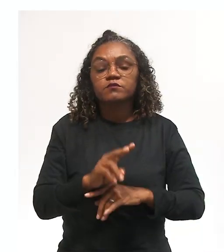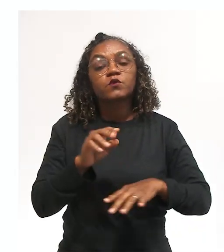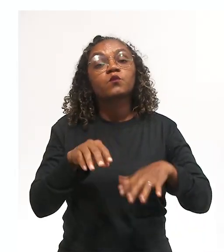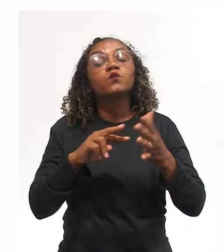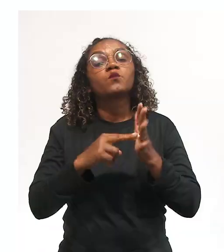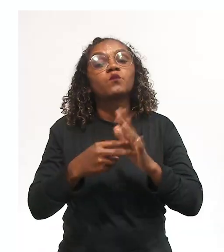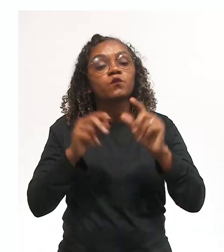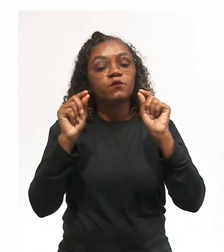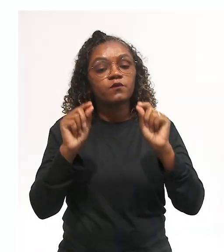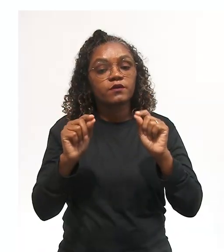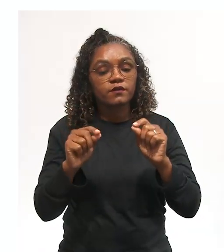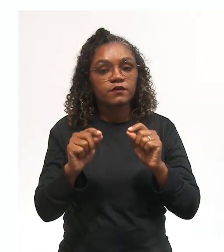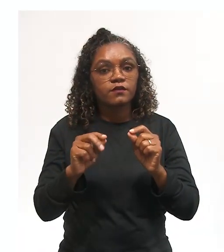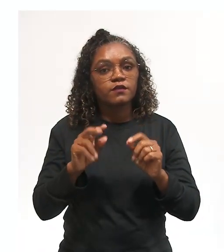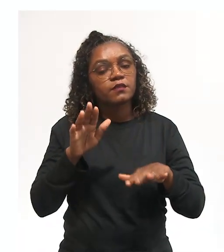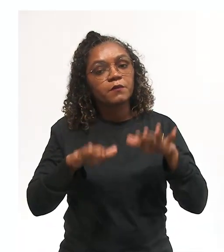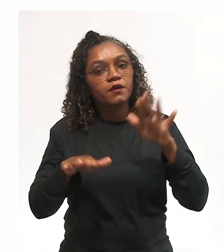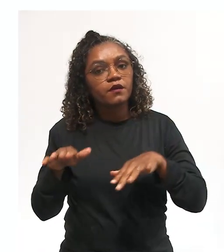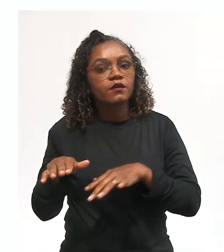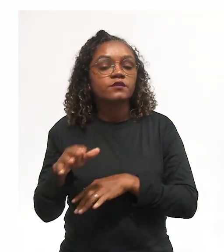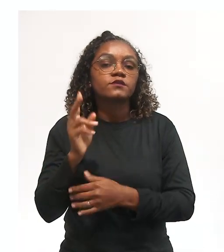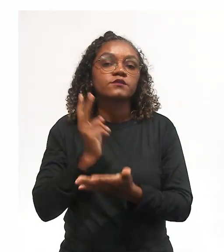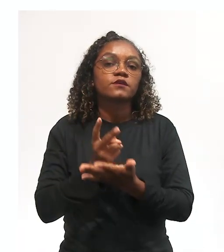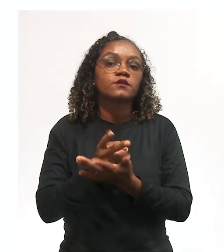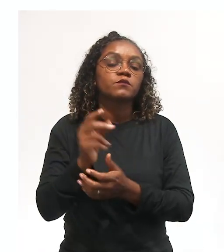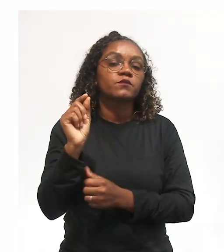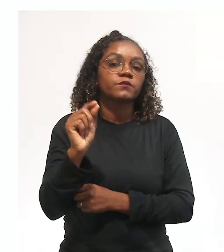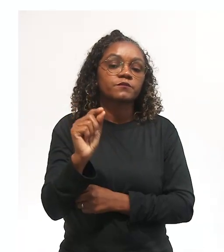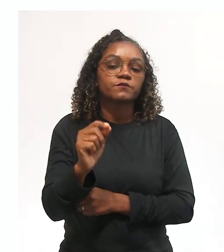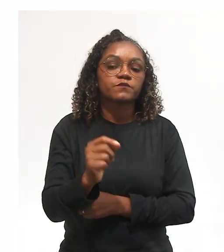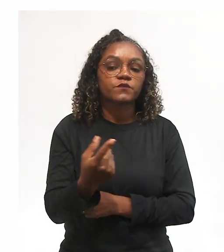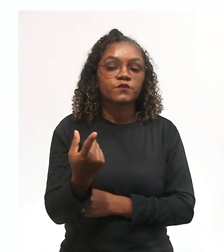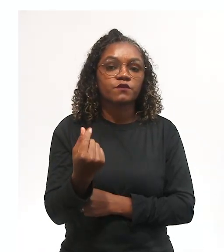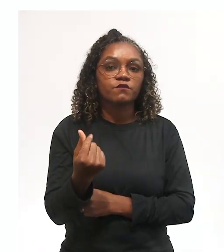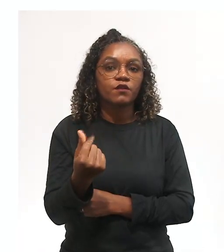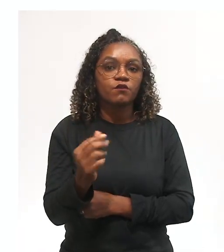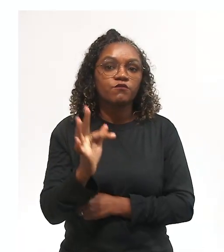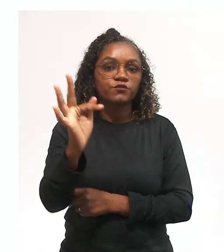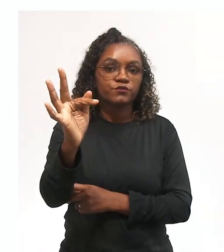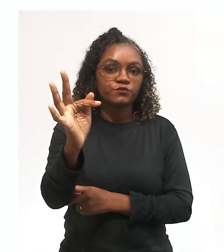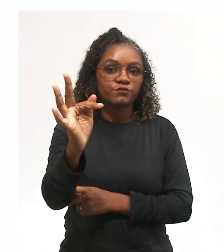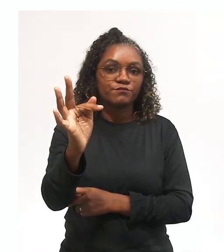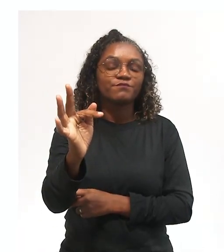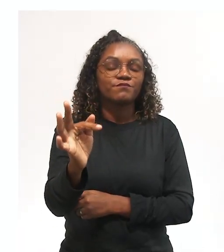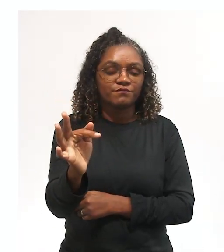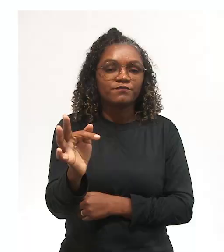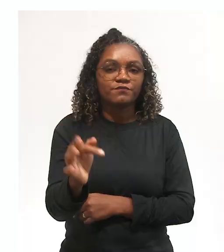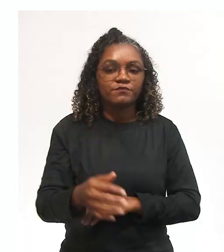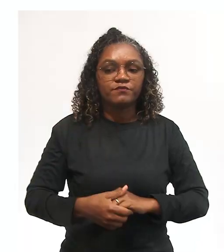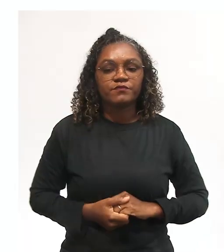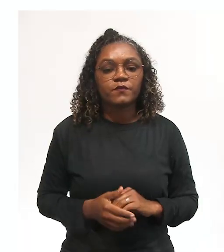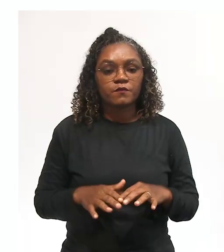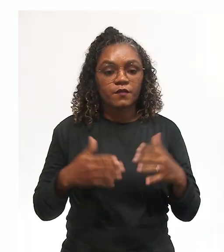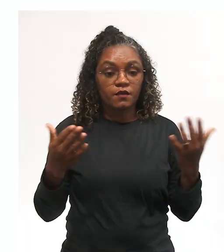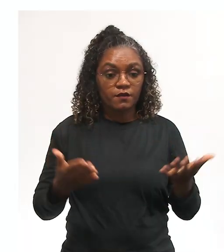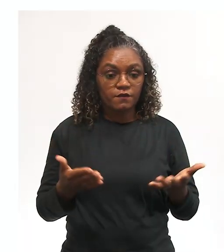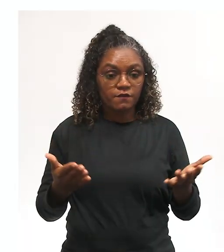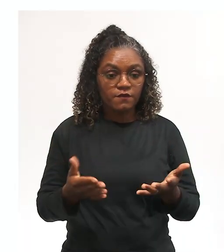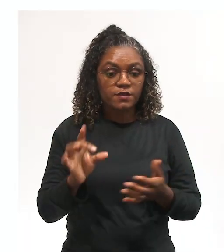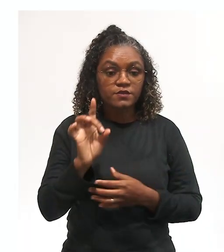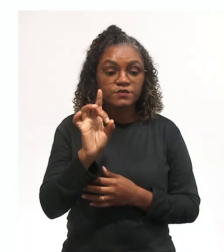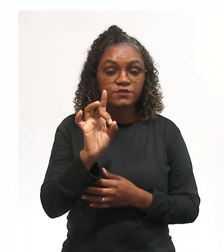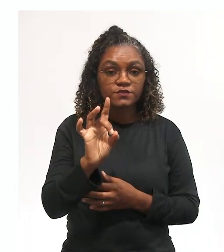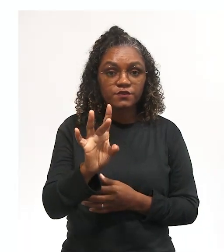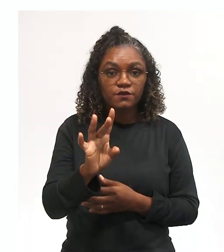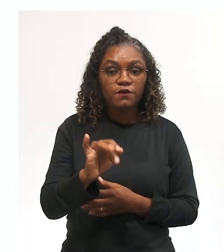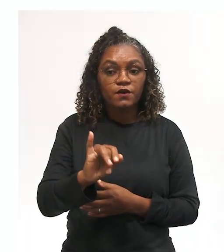é normalmente denominado de valor futuro. Em nossos problemas, vamos representá-lo usando